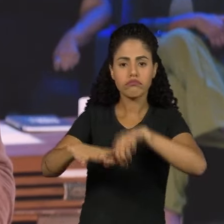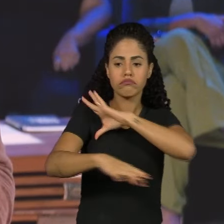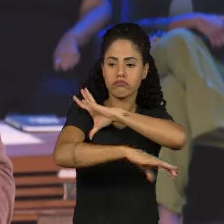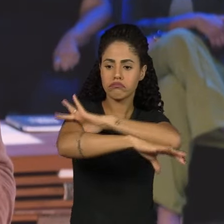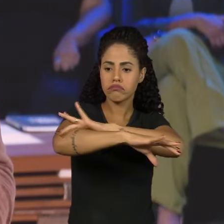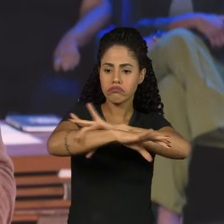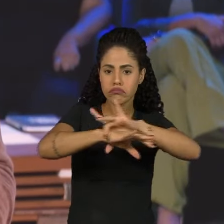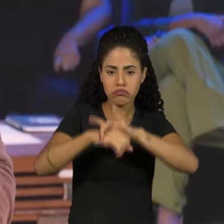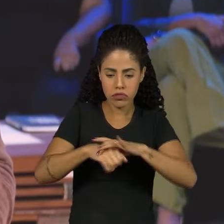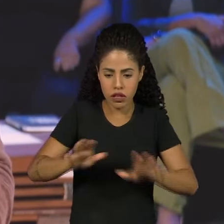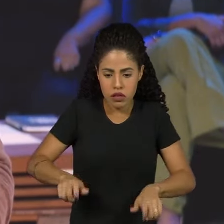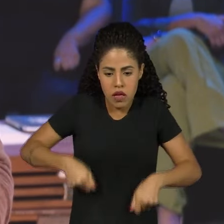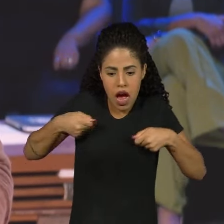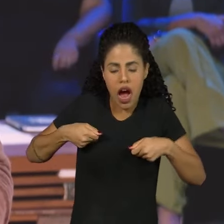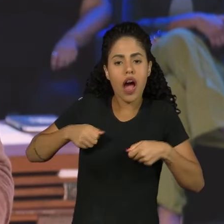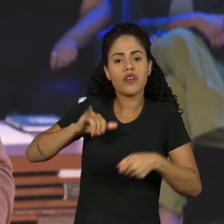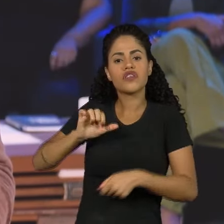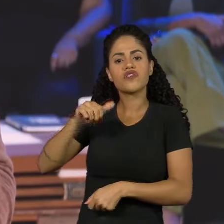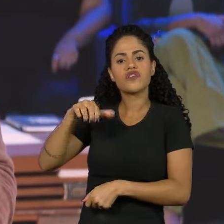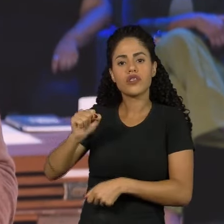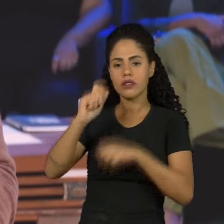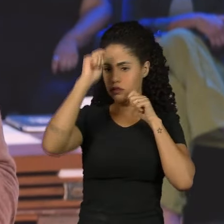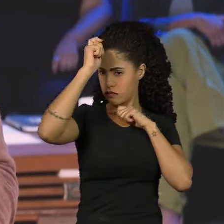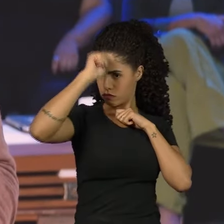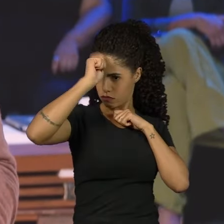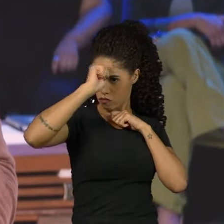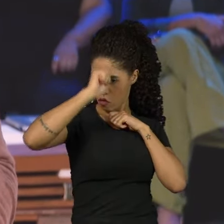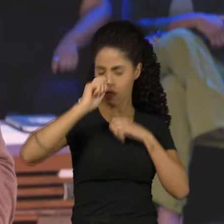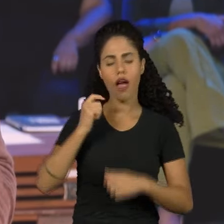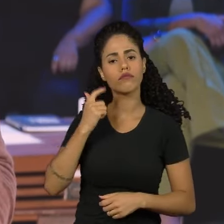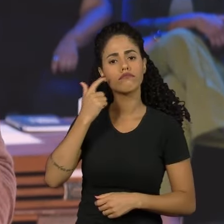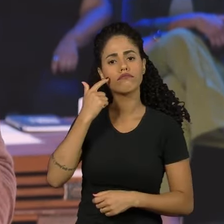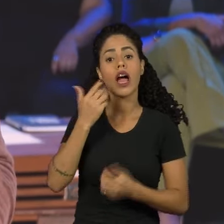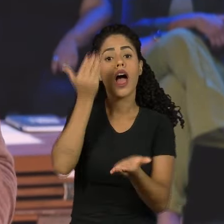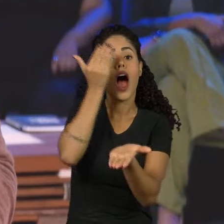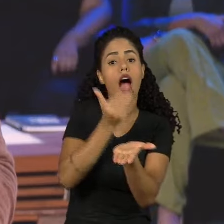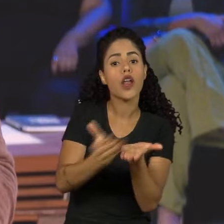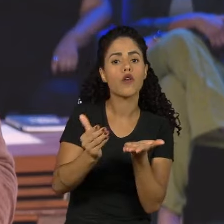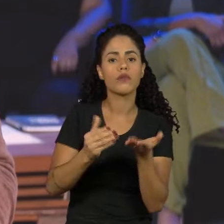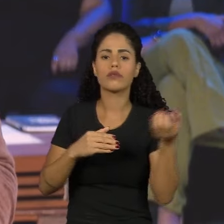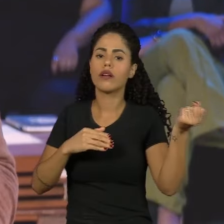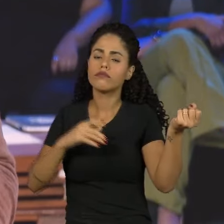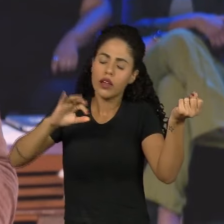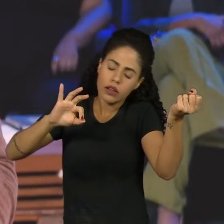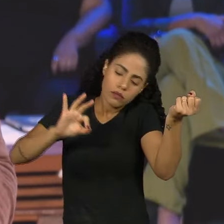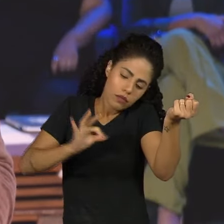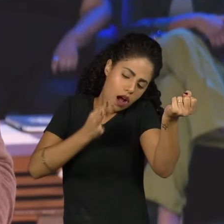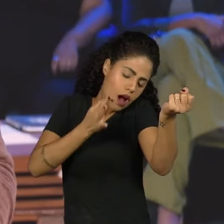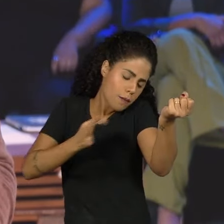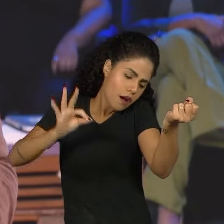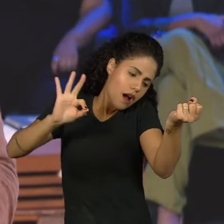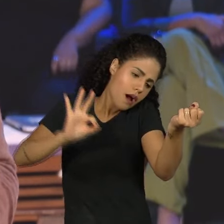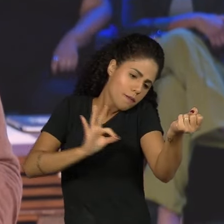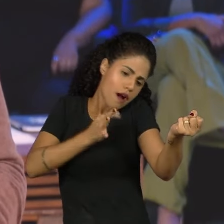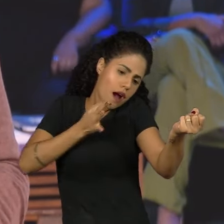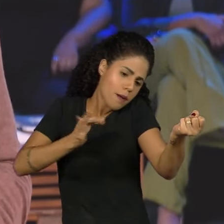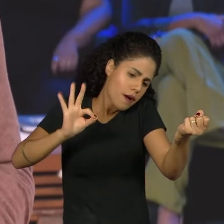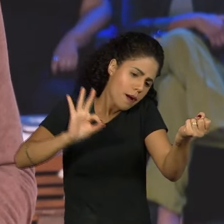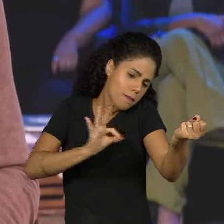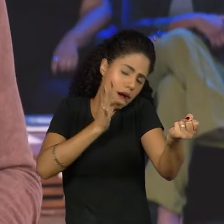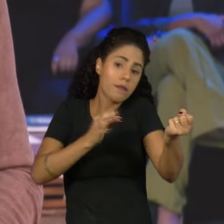compridas, calça jeans, boné. Ele começou interpretando Bach, depois Schubert. Ele tocou